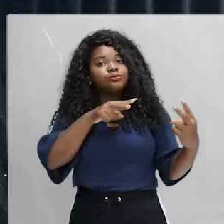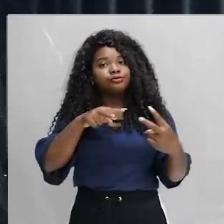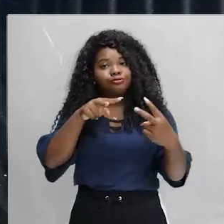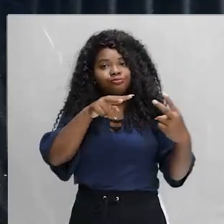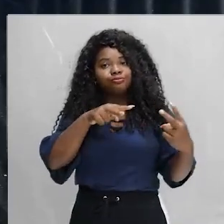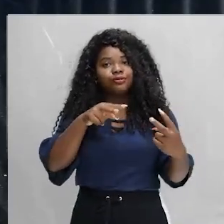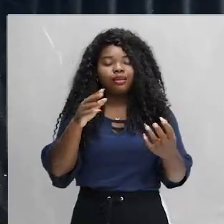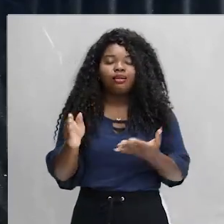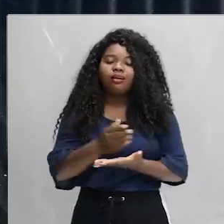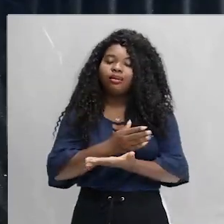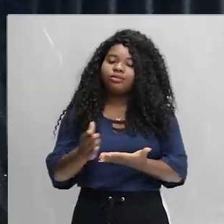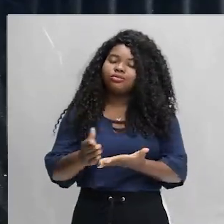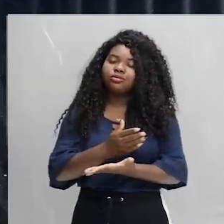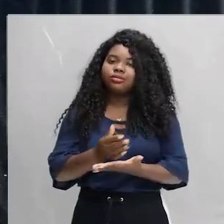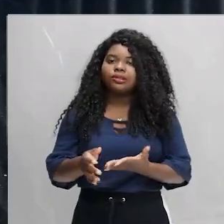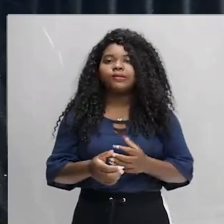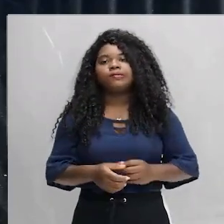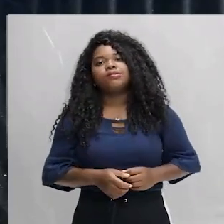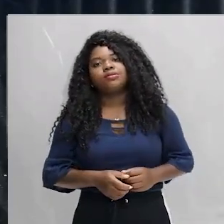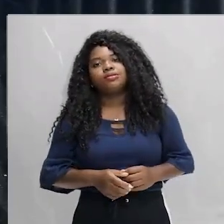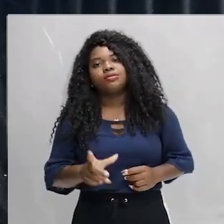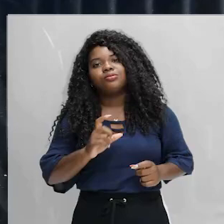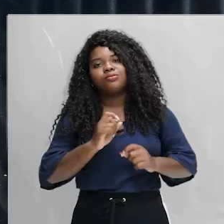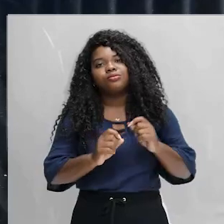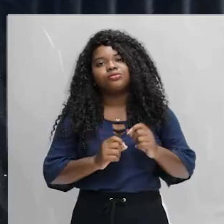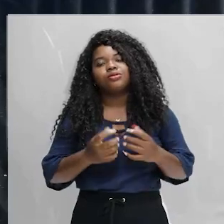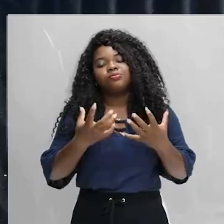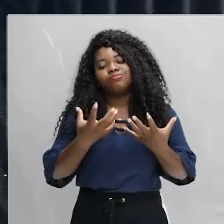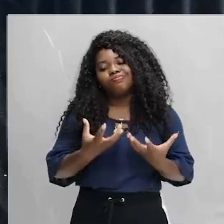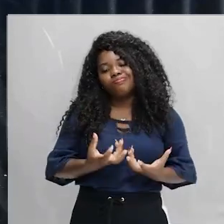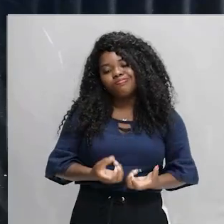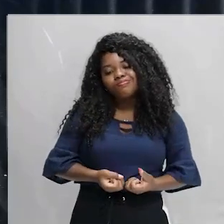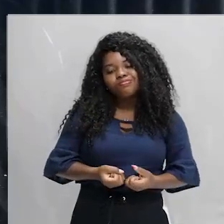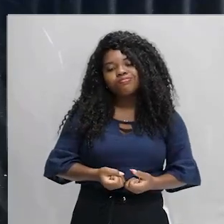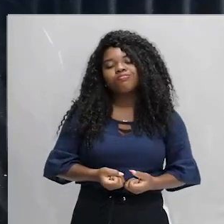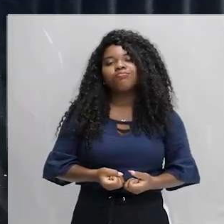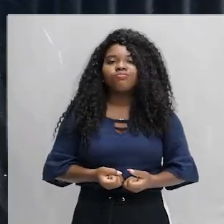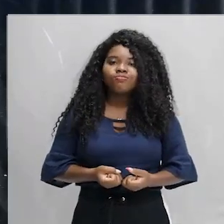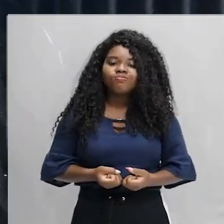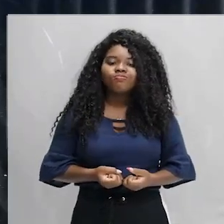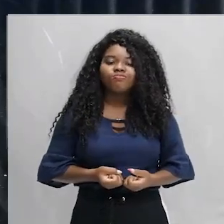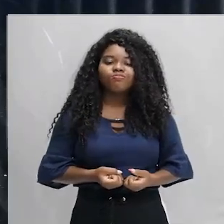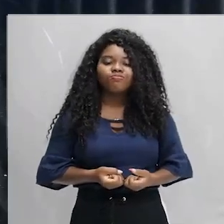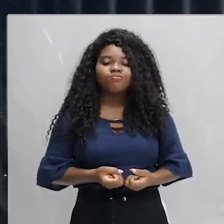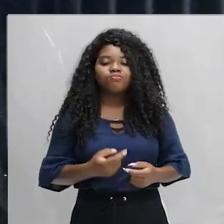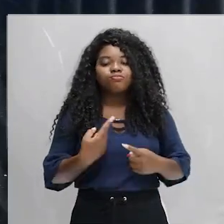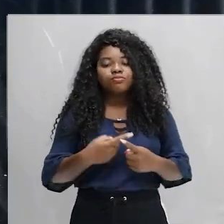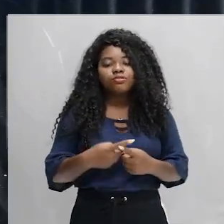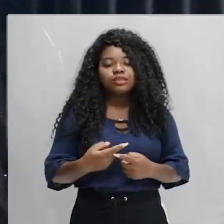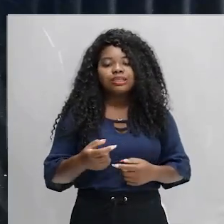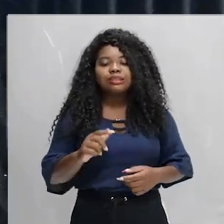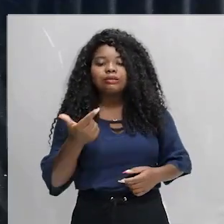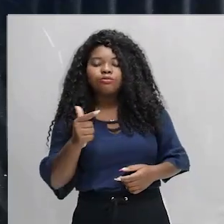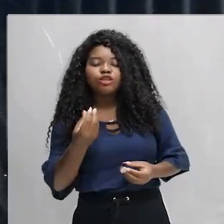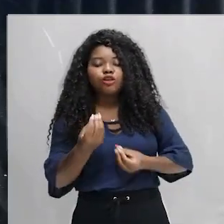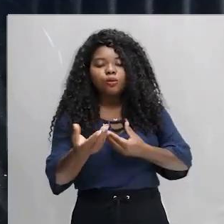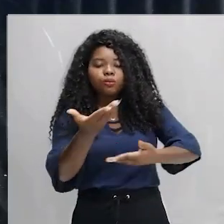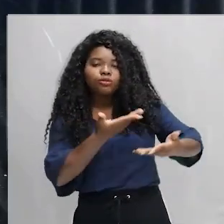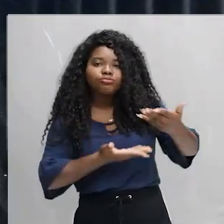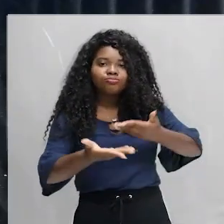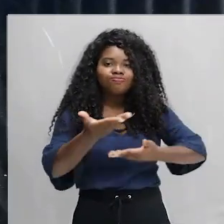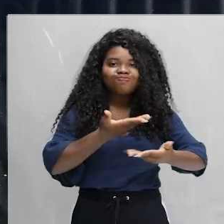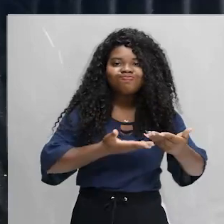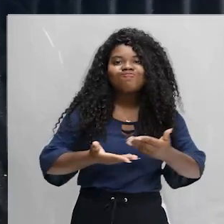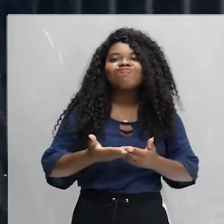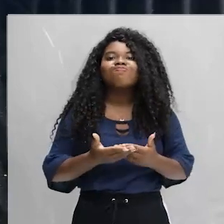às vezes, causam assim um pouco de cansaço, sem a interação conosco, mas acompanhe as nossas